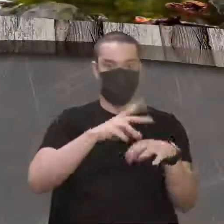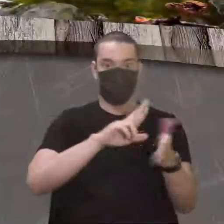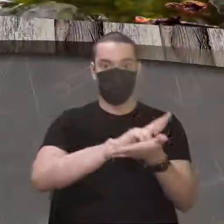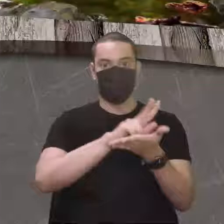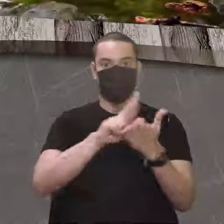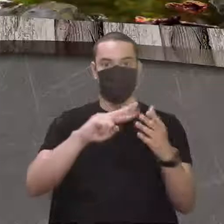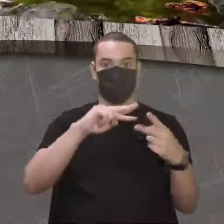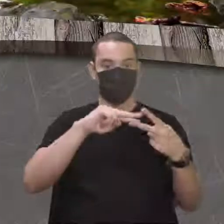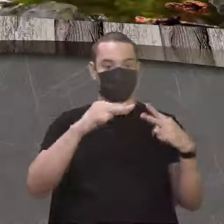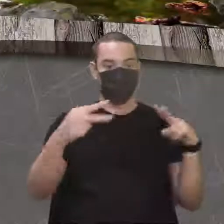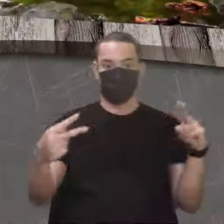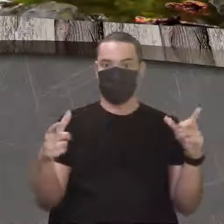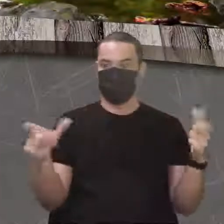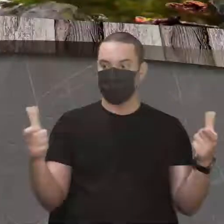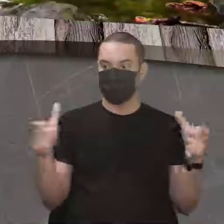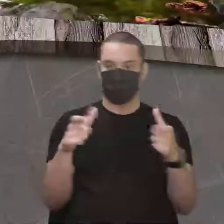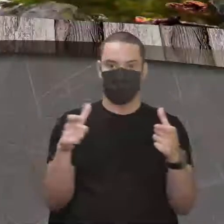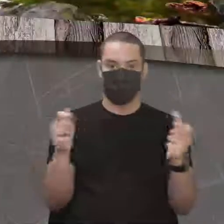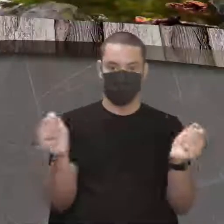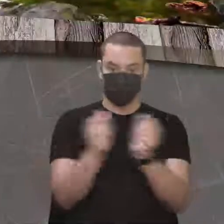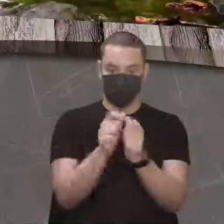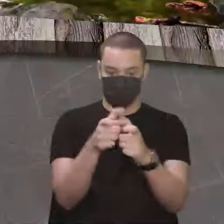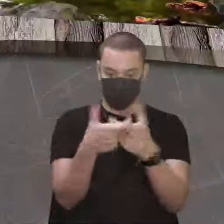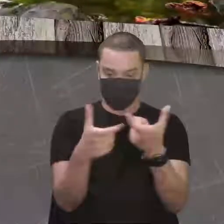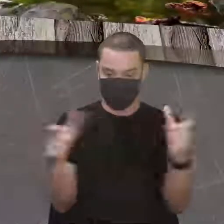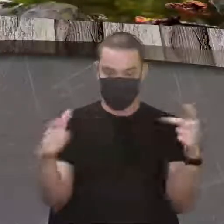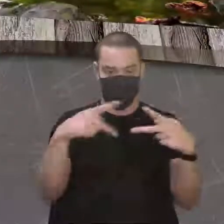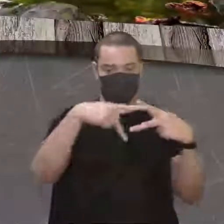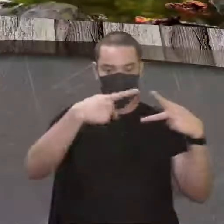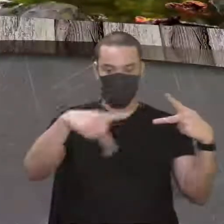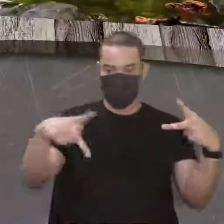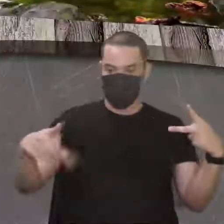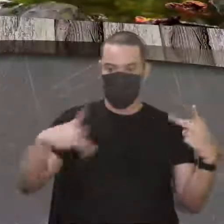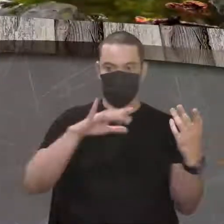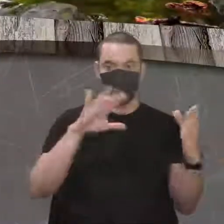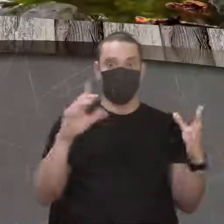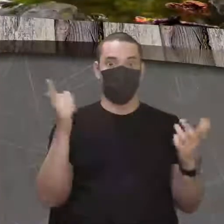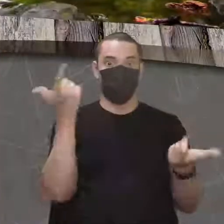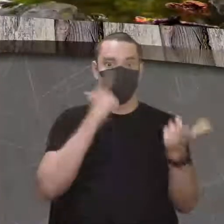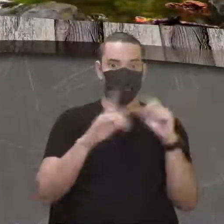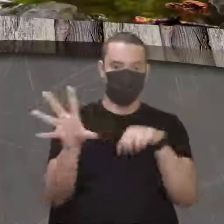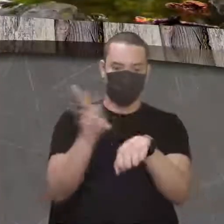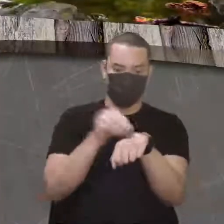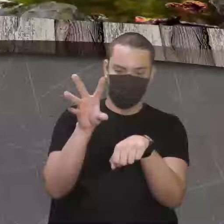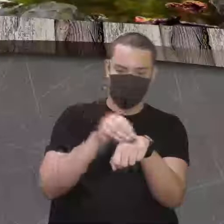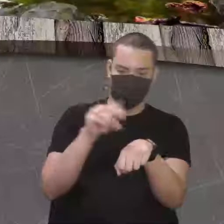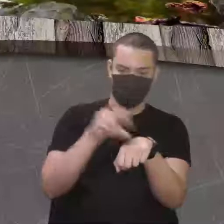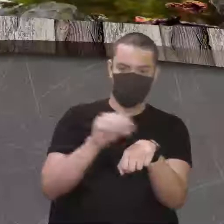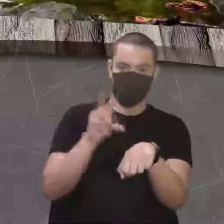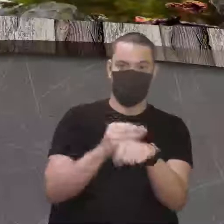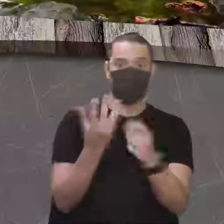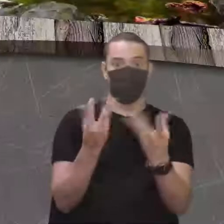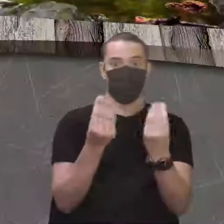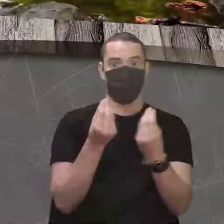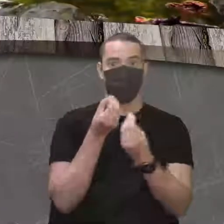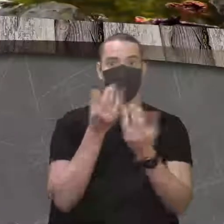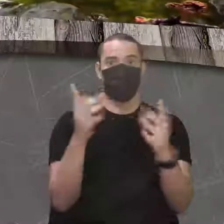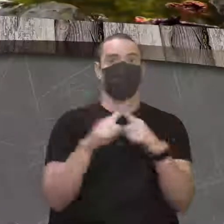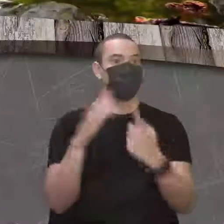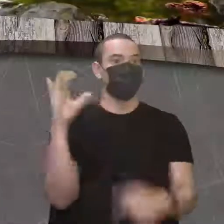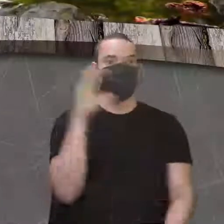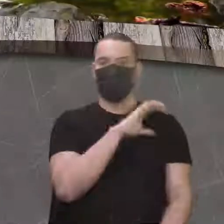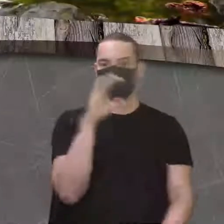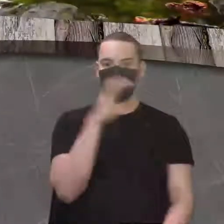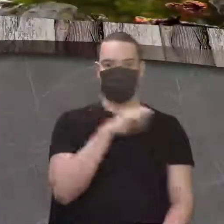sequência genética grande para produzir proteínas grandes. Então, ele consegue armazenar muita informação. Só que rapidamente ele tem